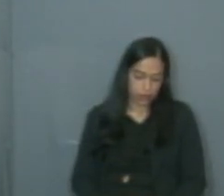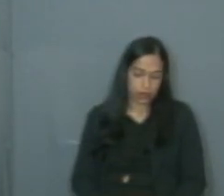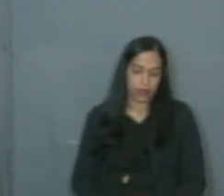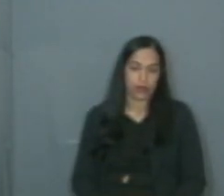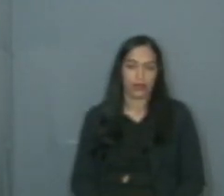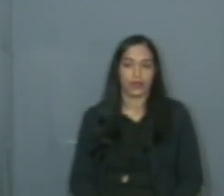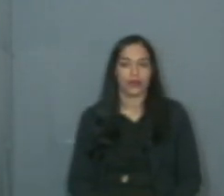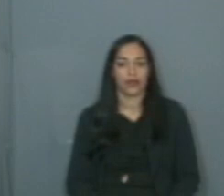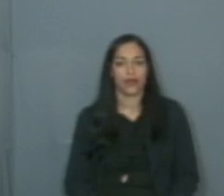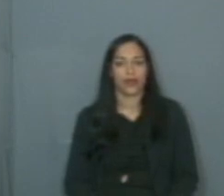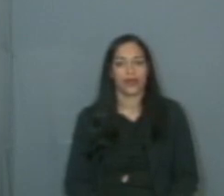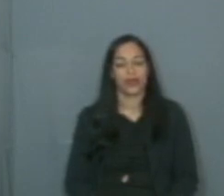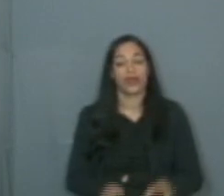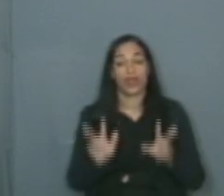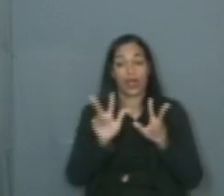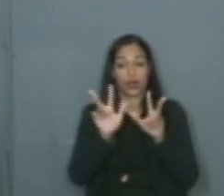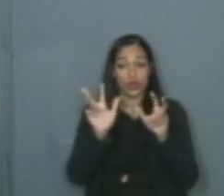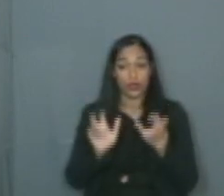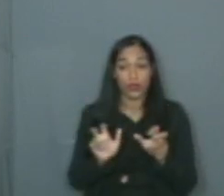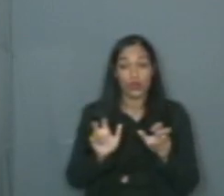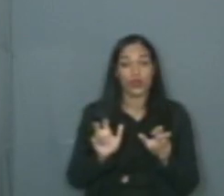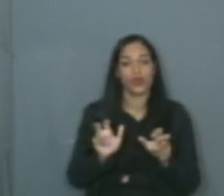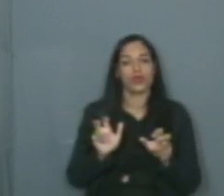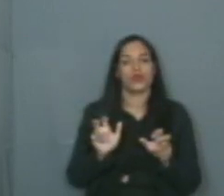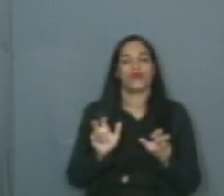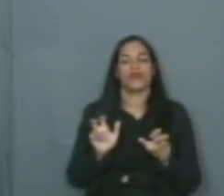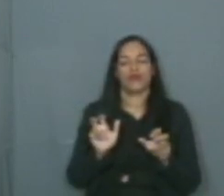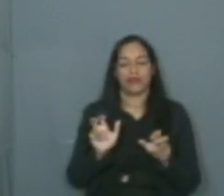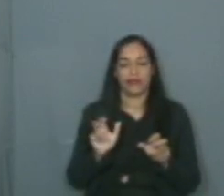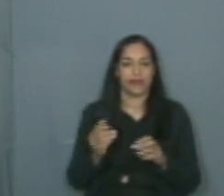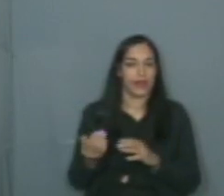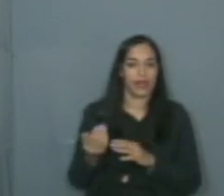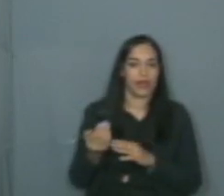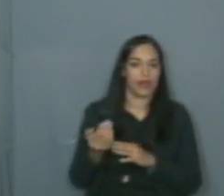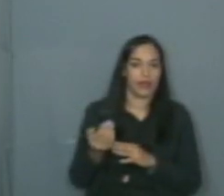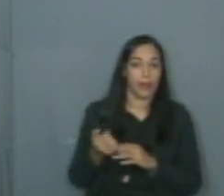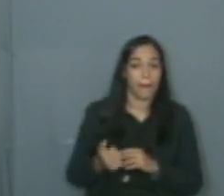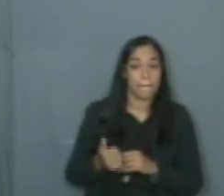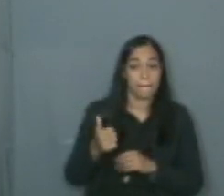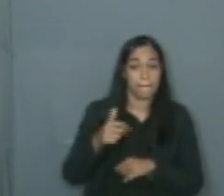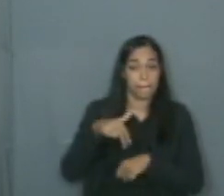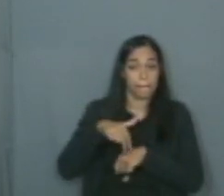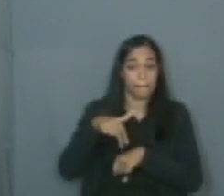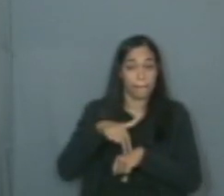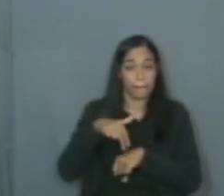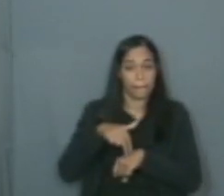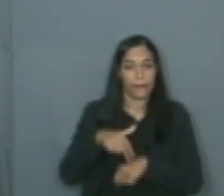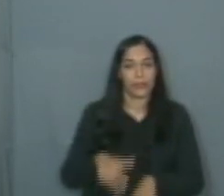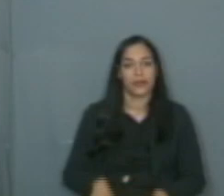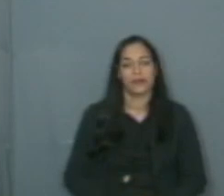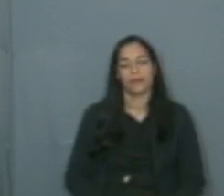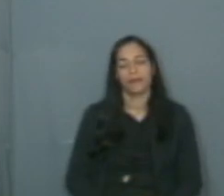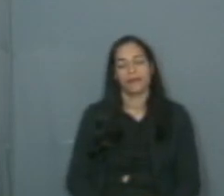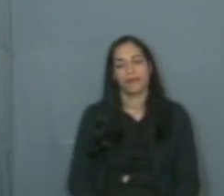do assunto que eu falei pela manhã, no pequeno expediente.